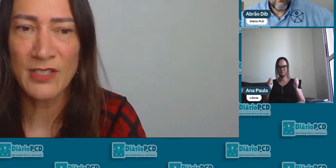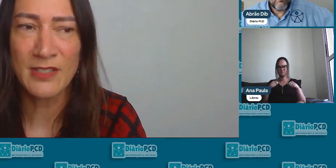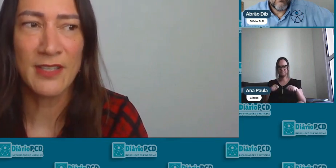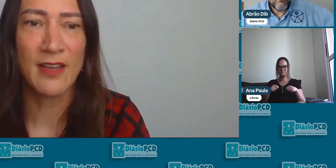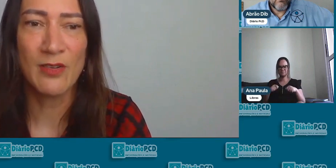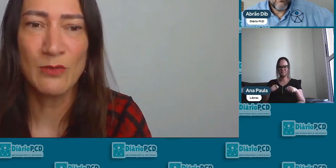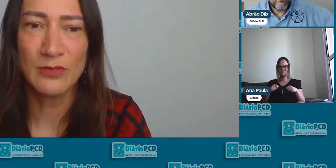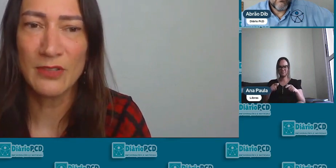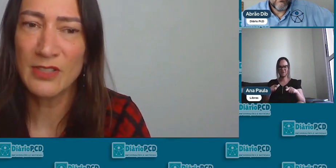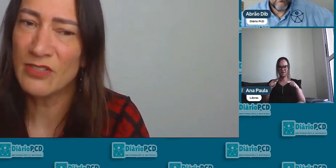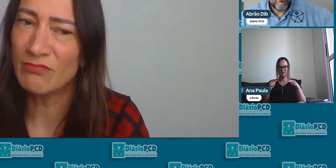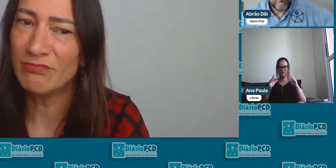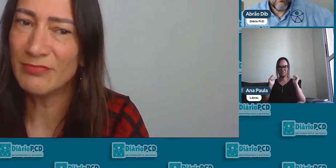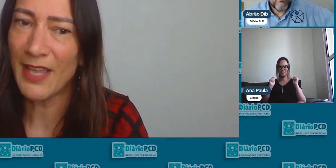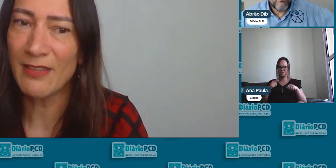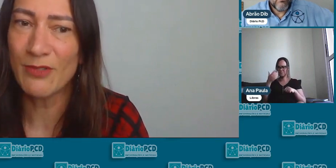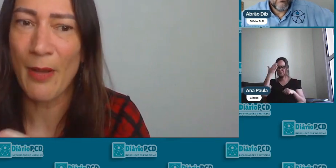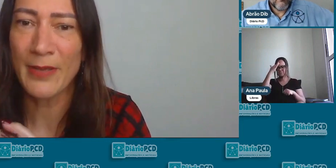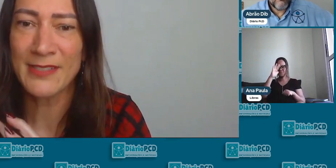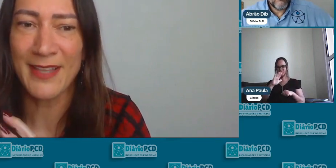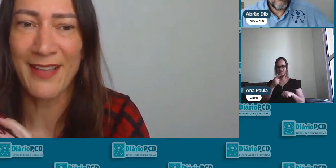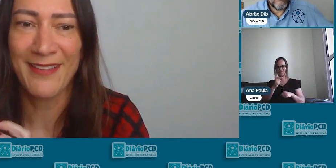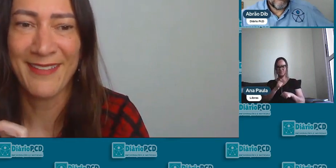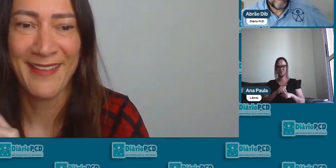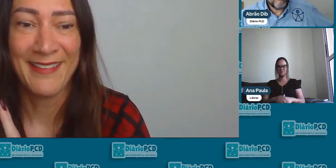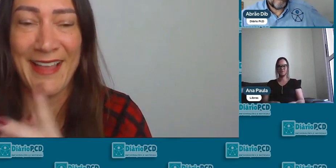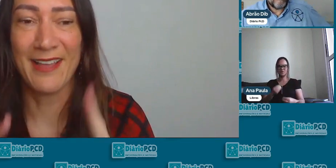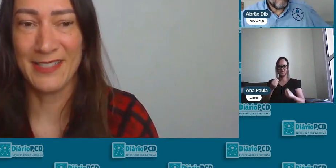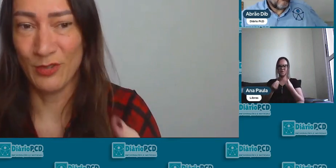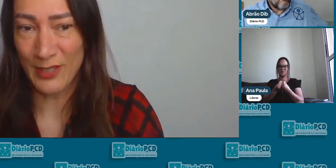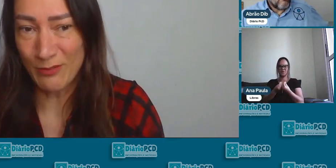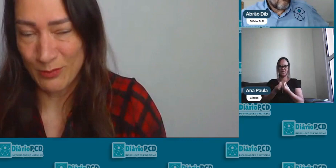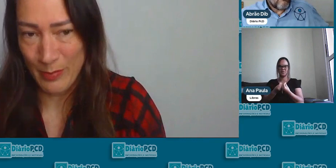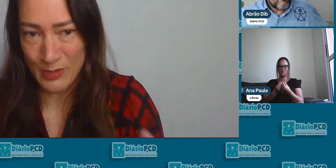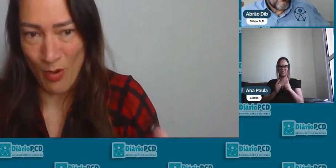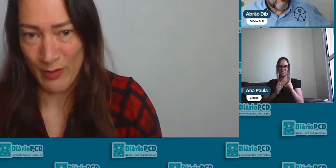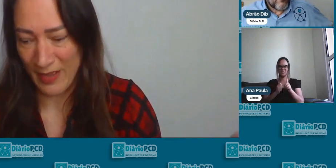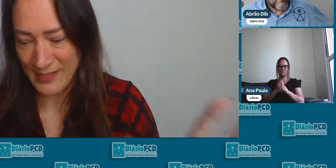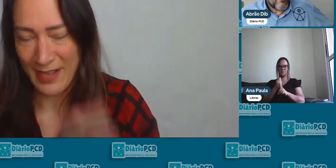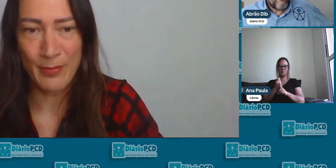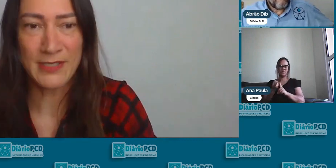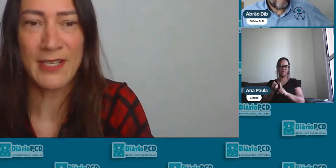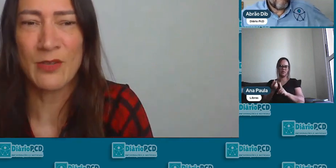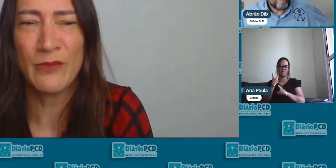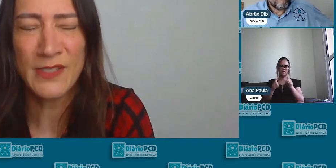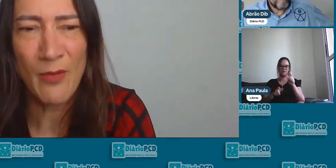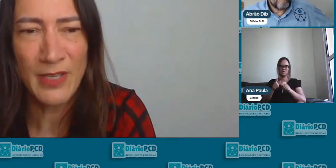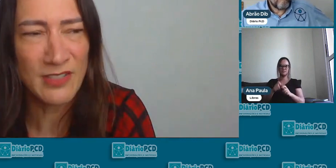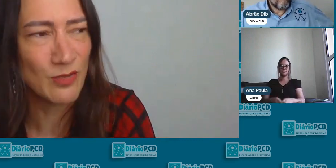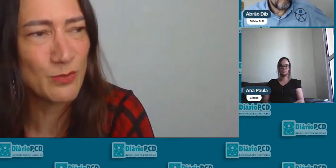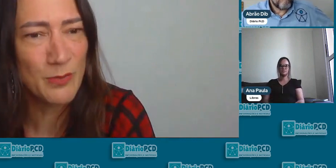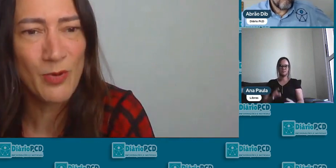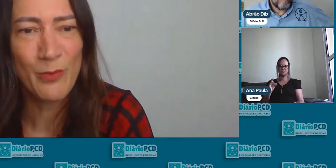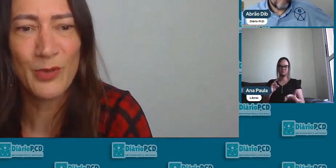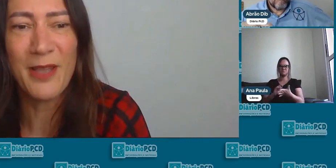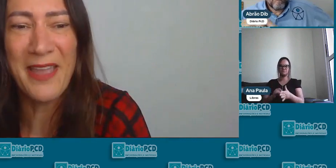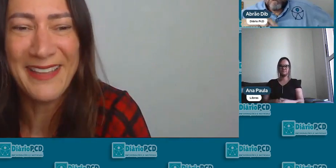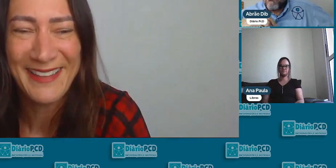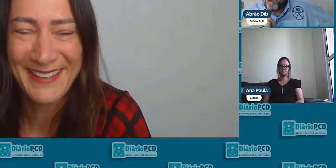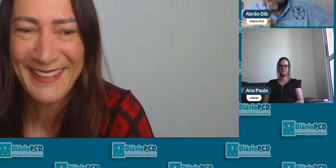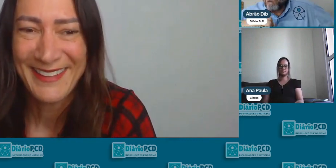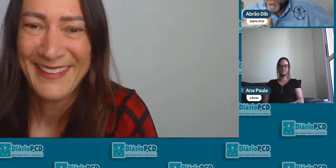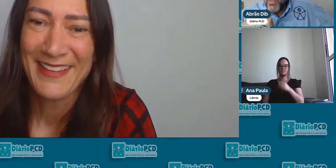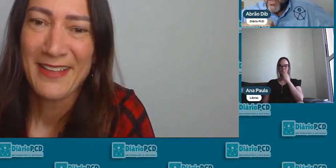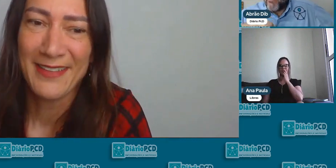UNB já disse que não, a gente não tem um capacitar, né? Assim, não tem um pessoal que faça capacitação oficialmente, não, isso me preocupou